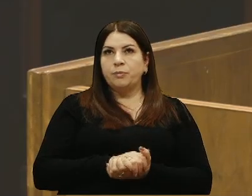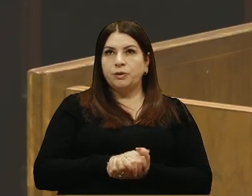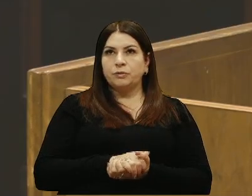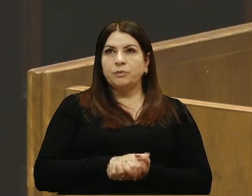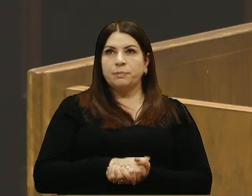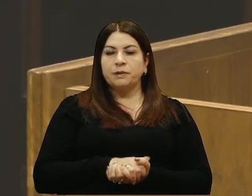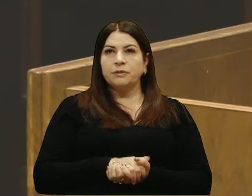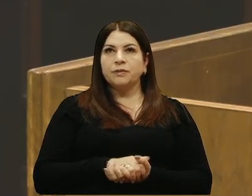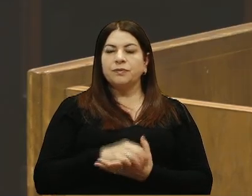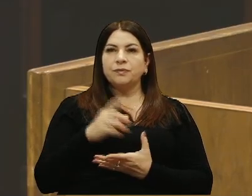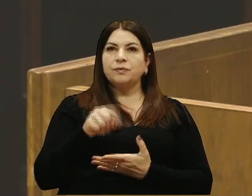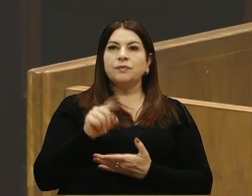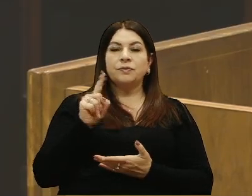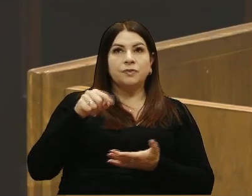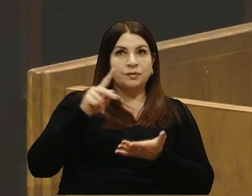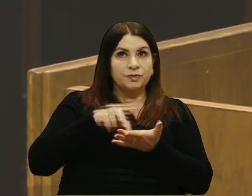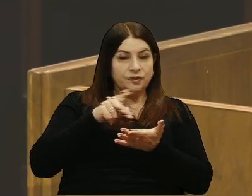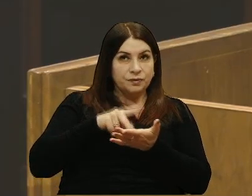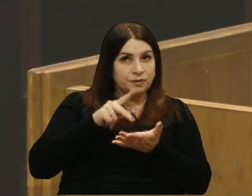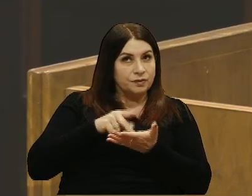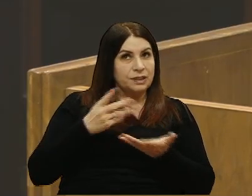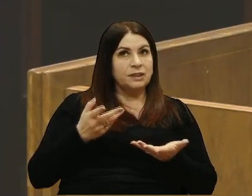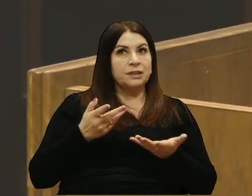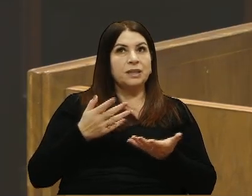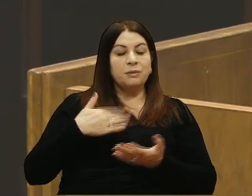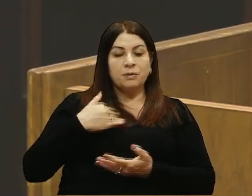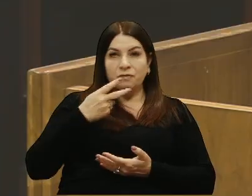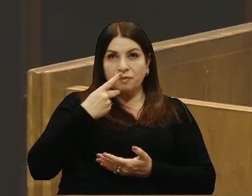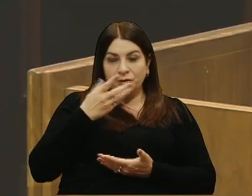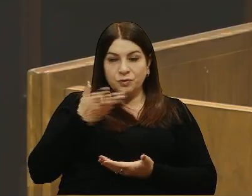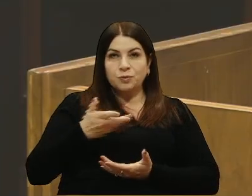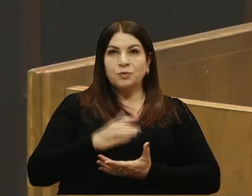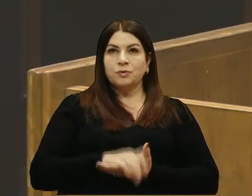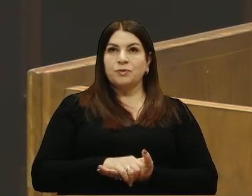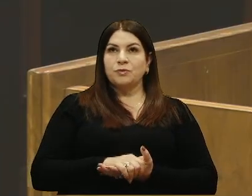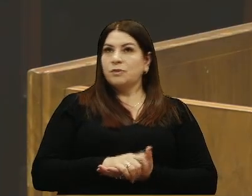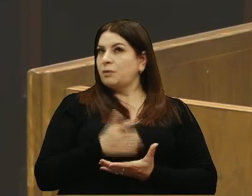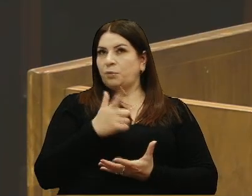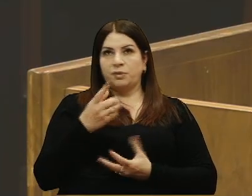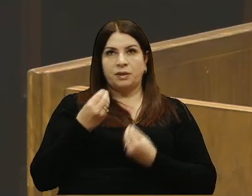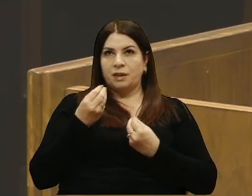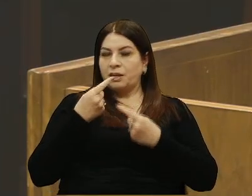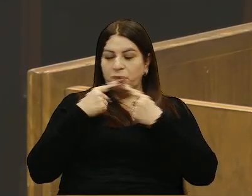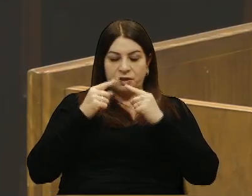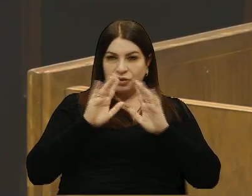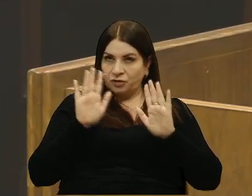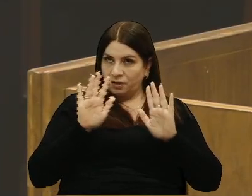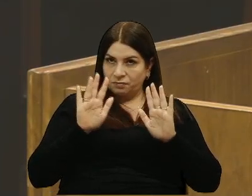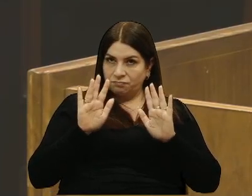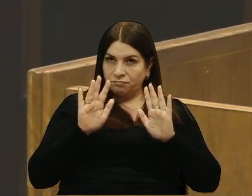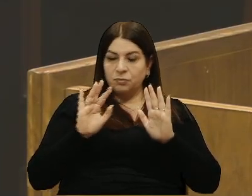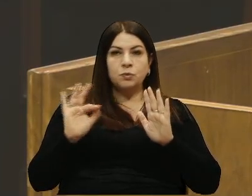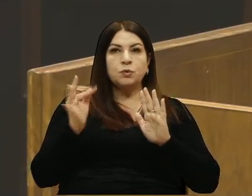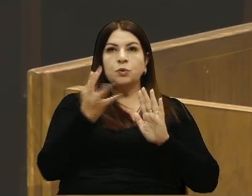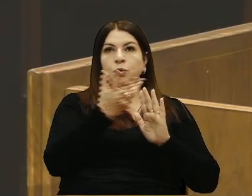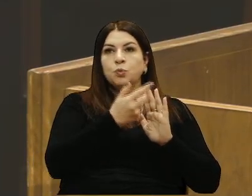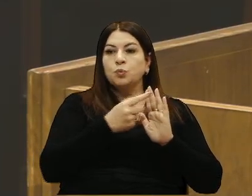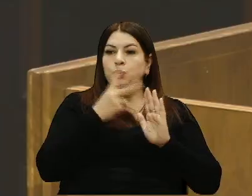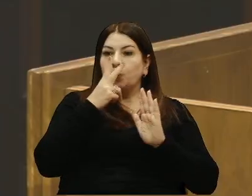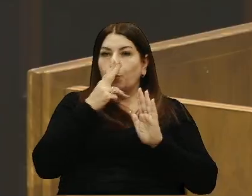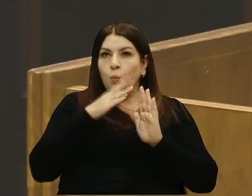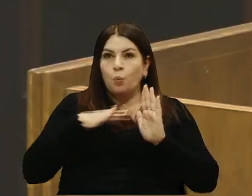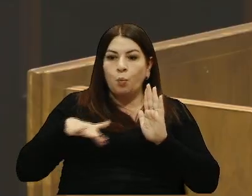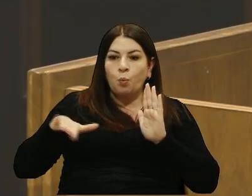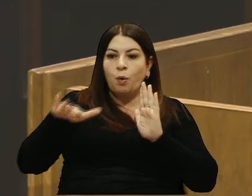Então, se isso é verdade, a minha fala de hoje não tem que ser criticada. Se todos são